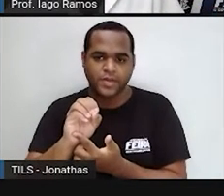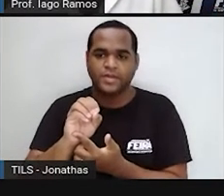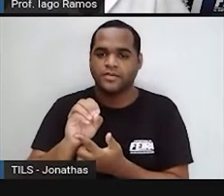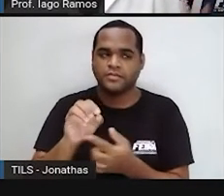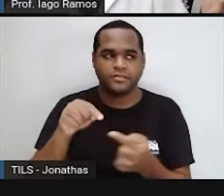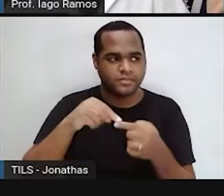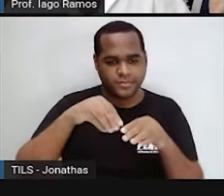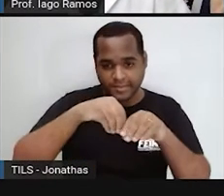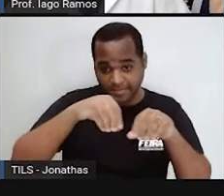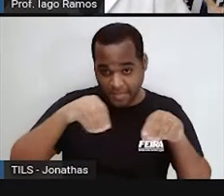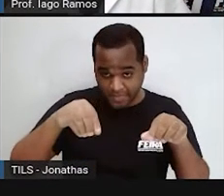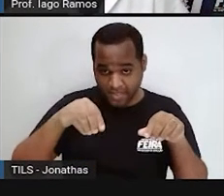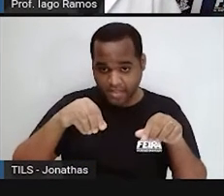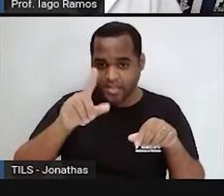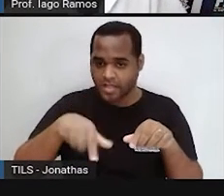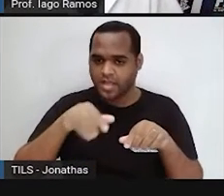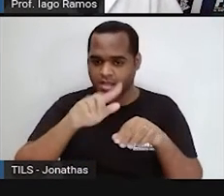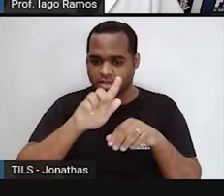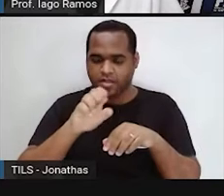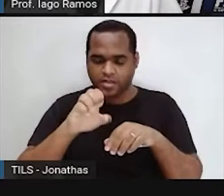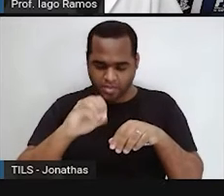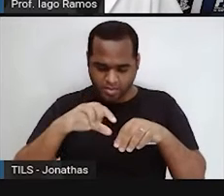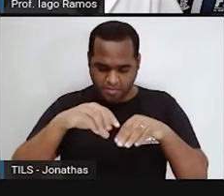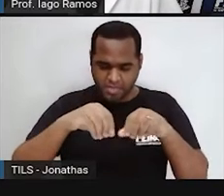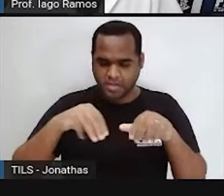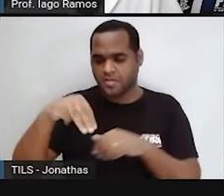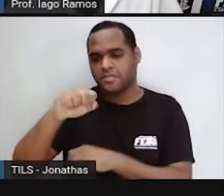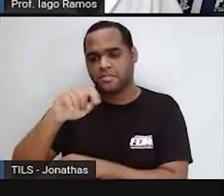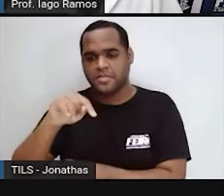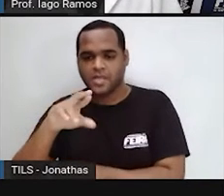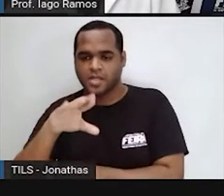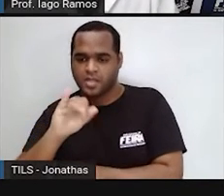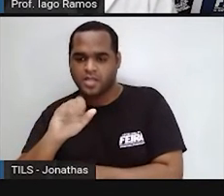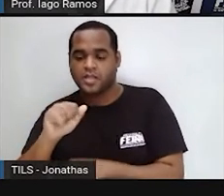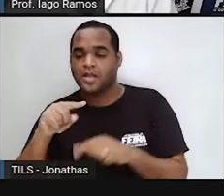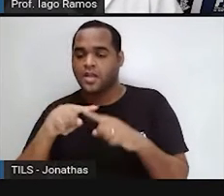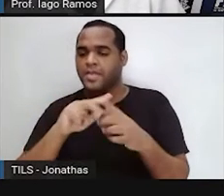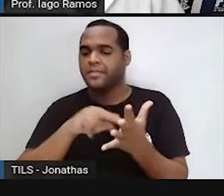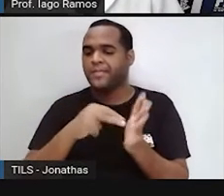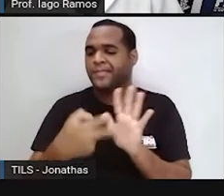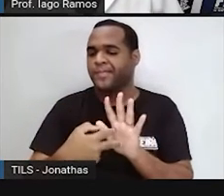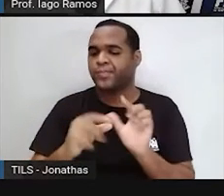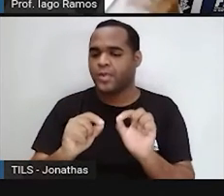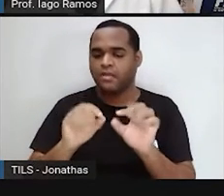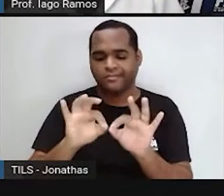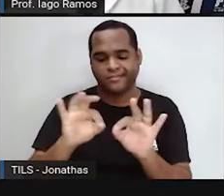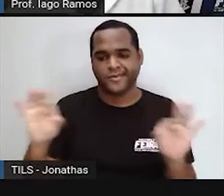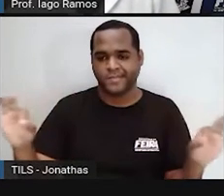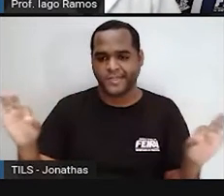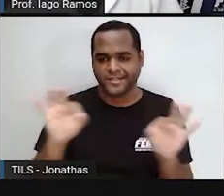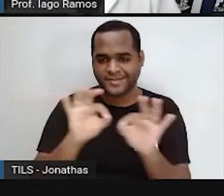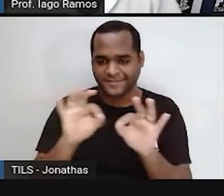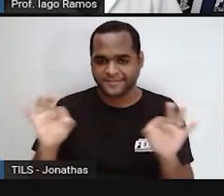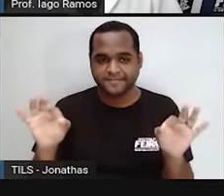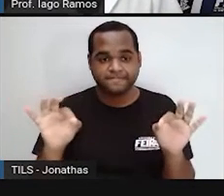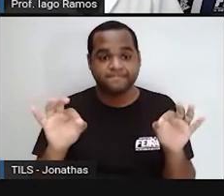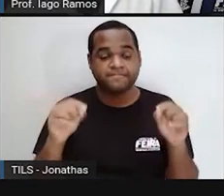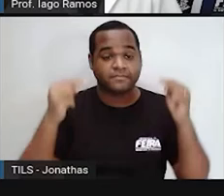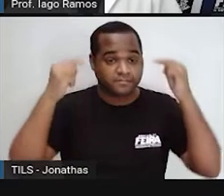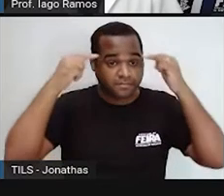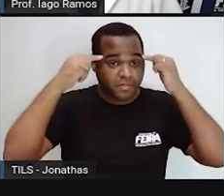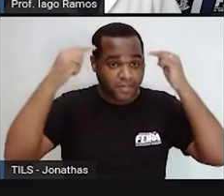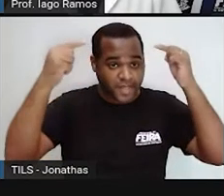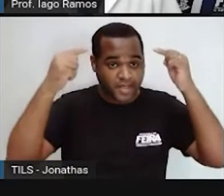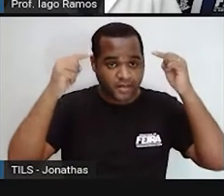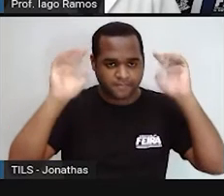significa Terra nosso planeta terra e mettre à que significa medidas tão pensando dessa forma